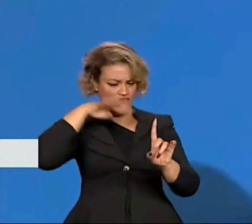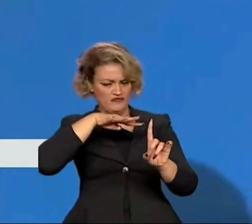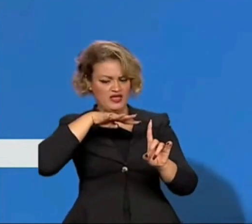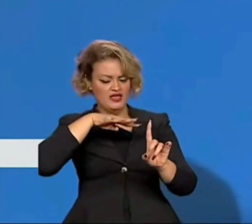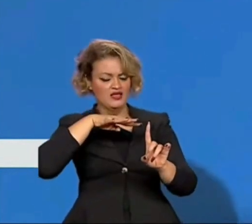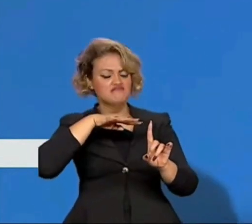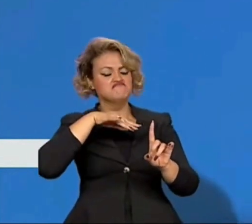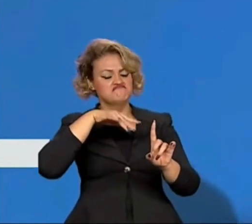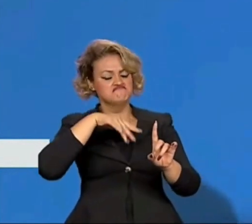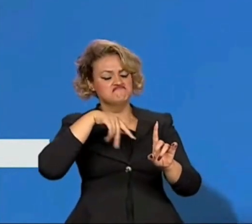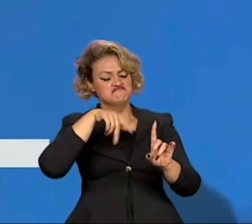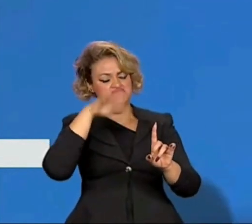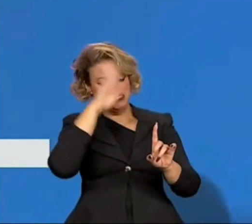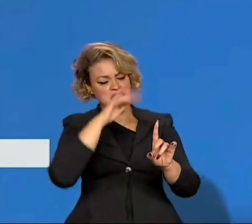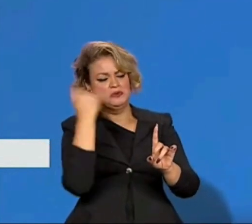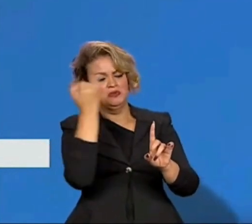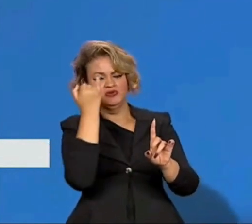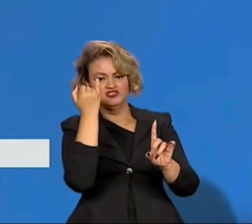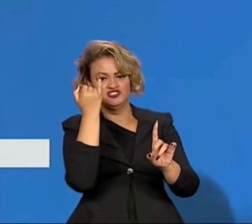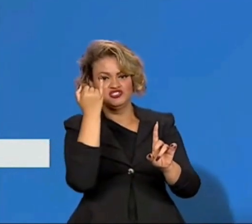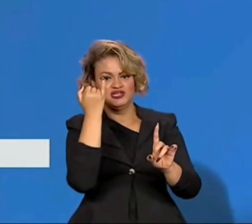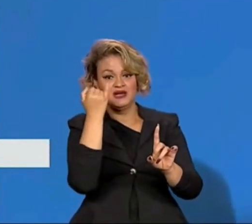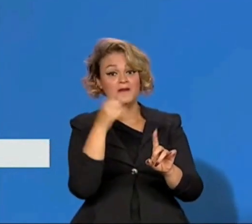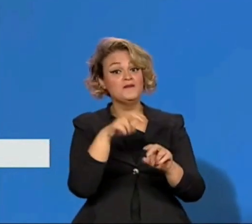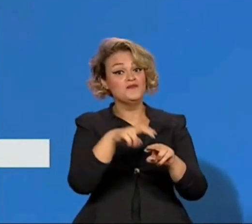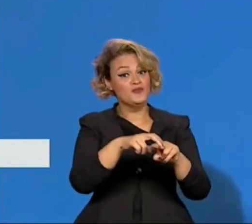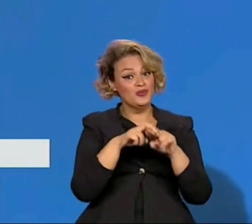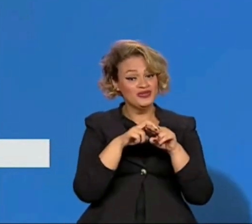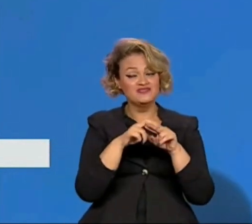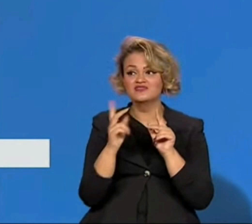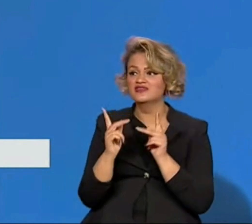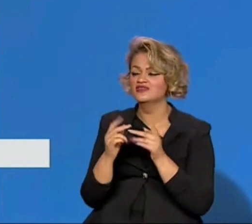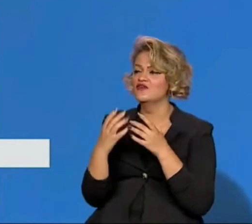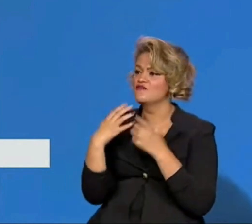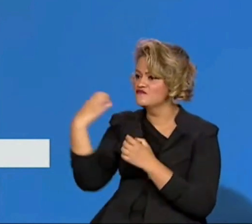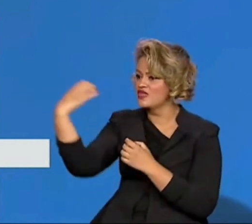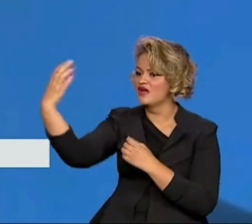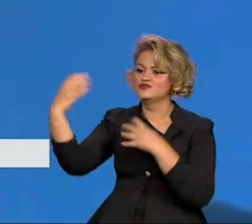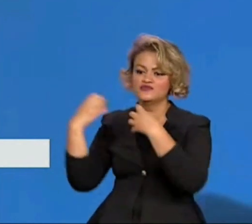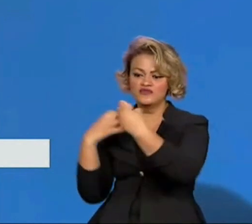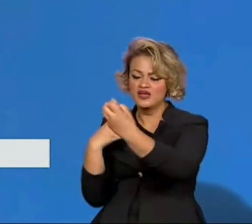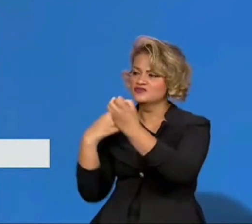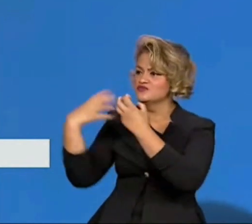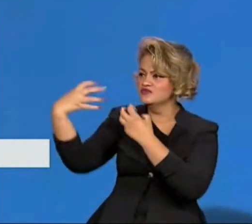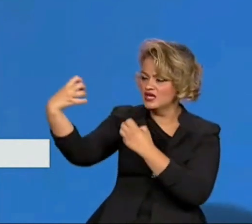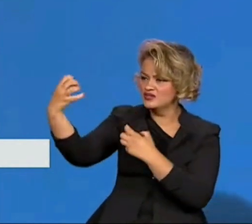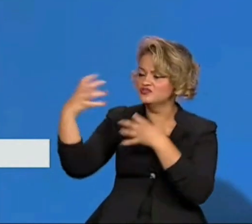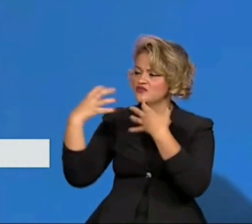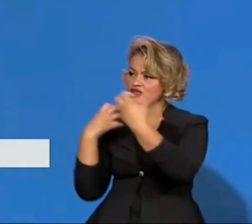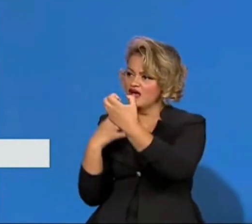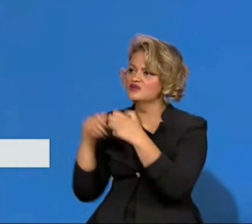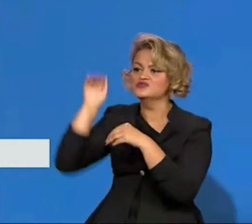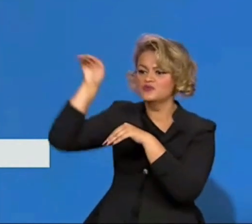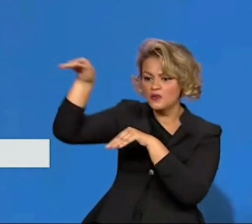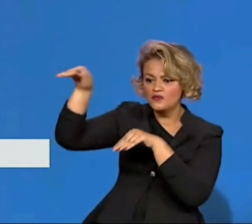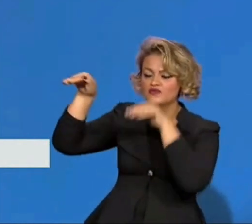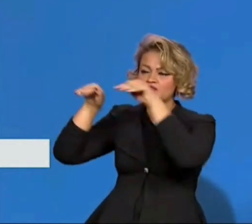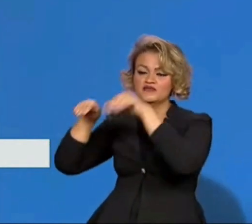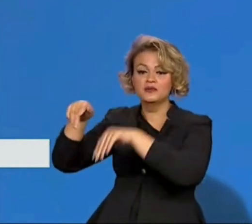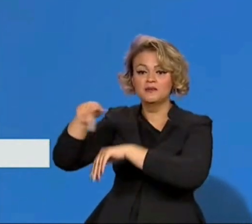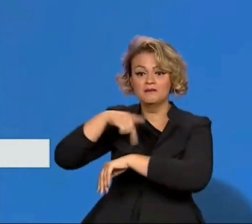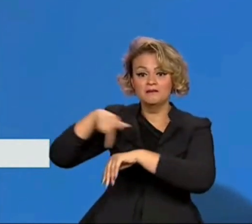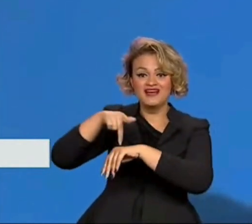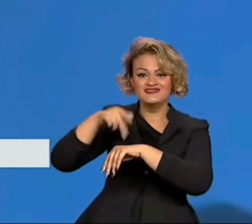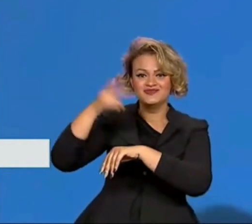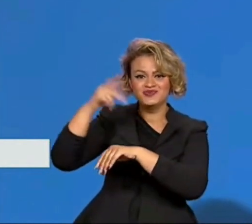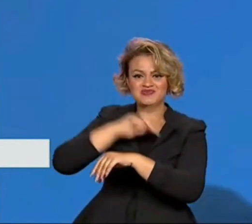ter importância, o presidente do Brasil precisa viajar. O presidente do Brasil precisa chamar e convidar outros presidentes.